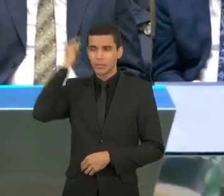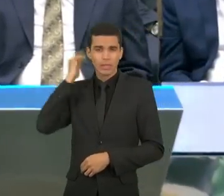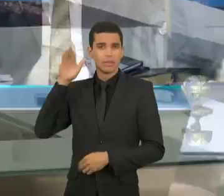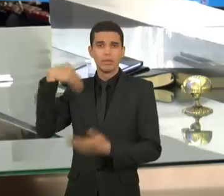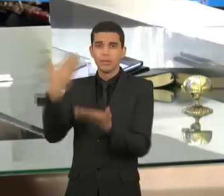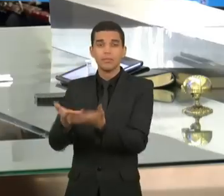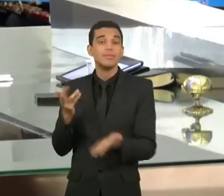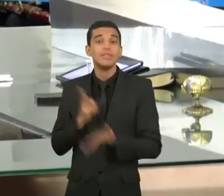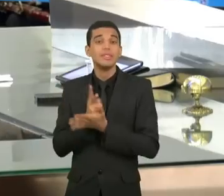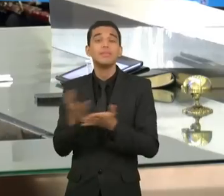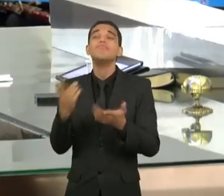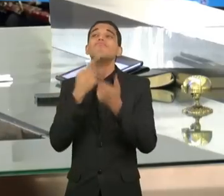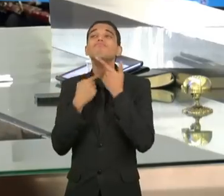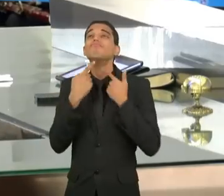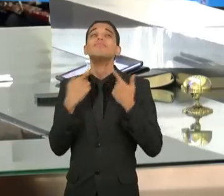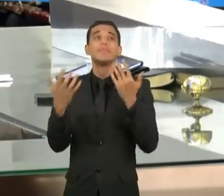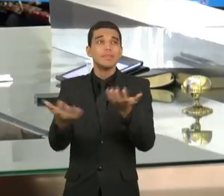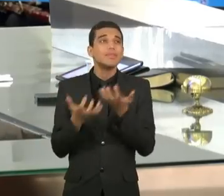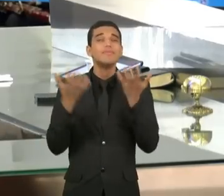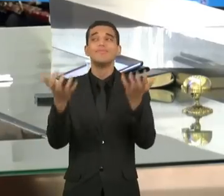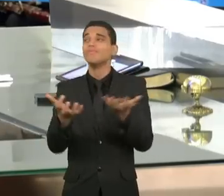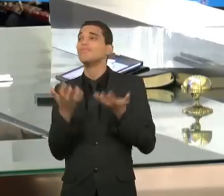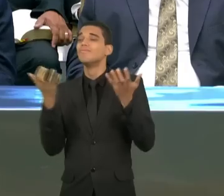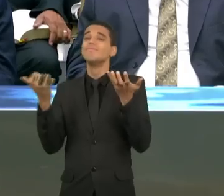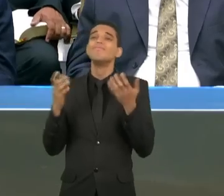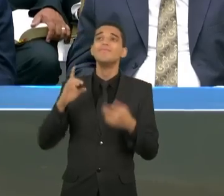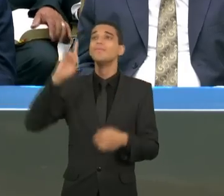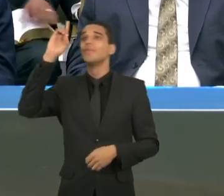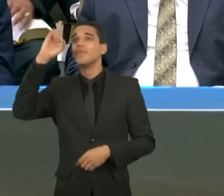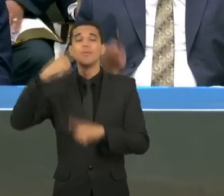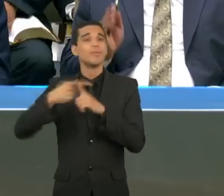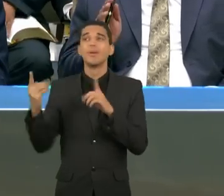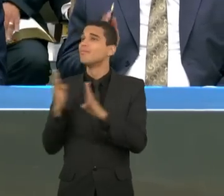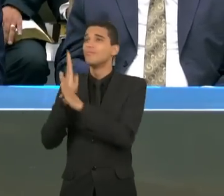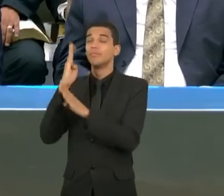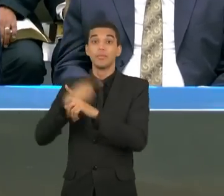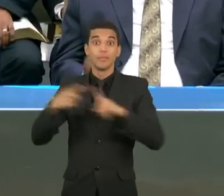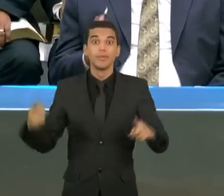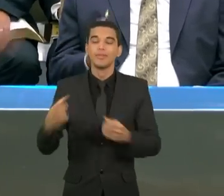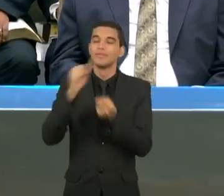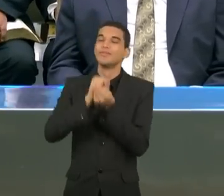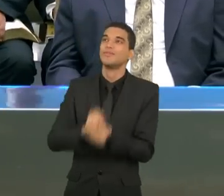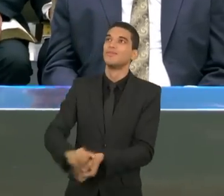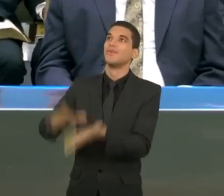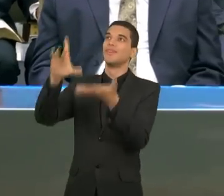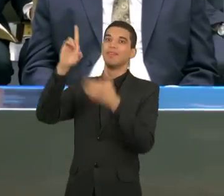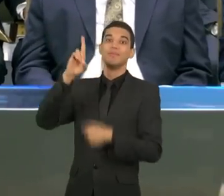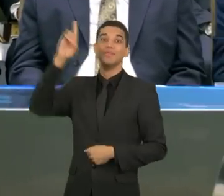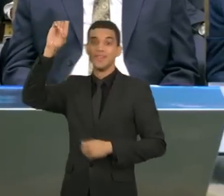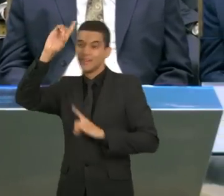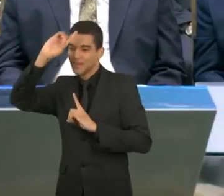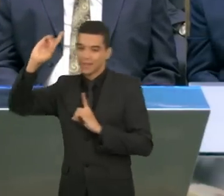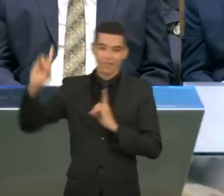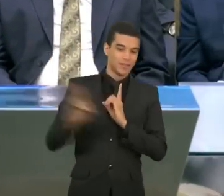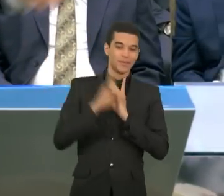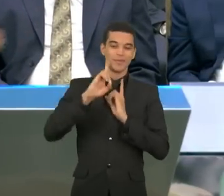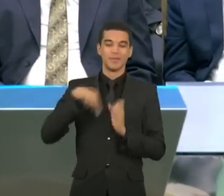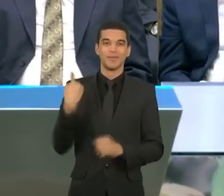buscam por Deus, mas não acham. Mas glória a Deus, nós achamos o Senhor. Ou melhor, nós fomos achados por